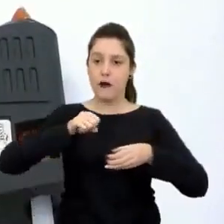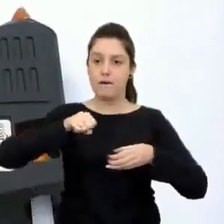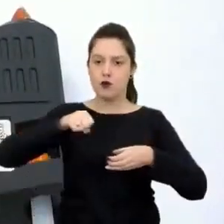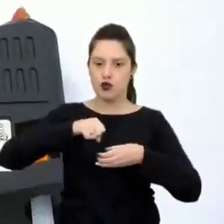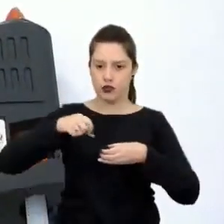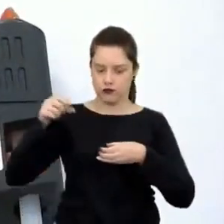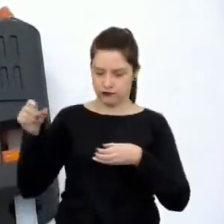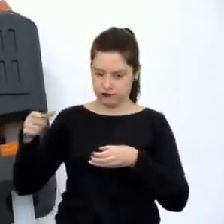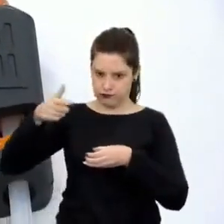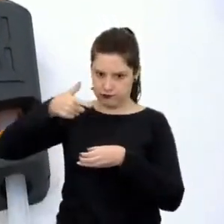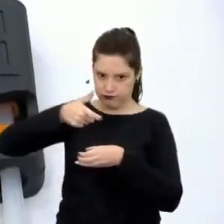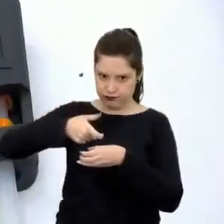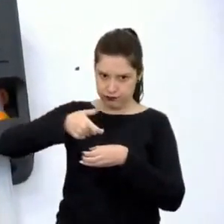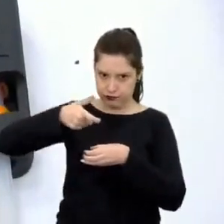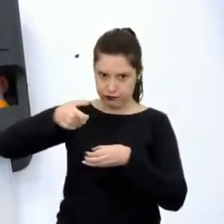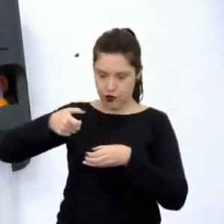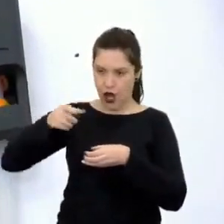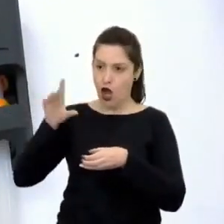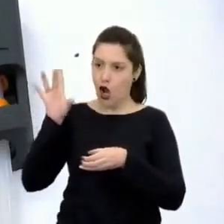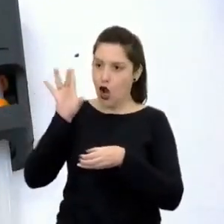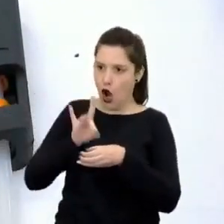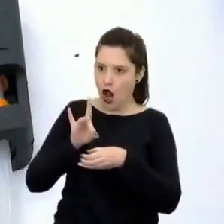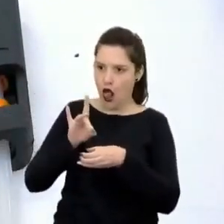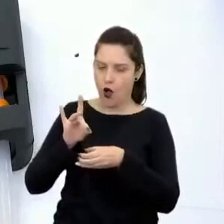básica. Cola o motor.